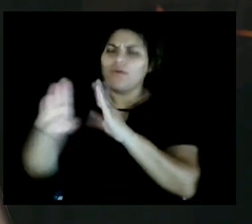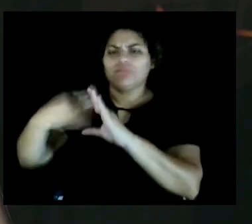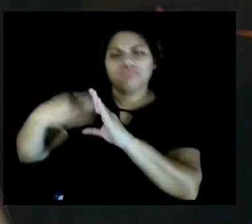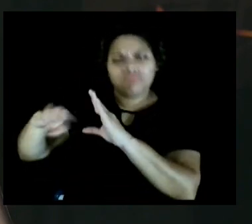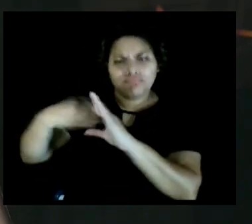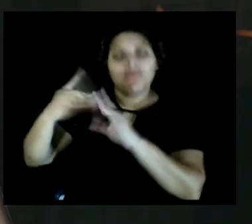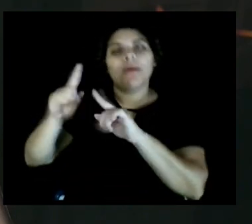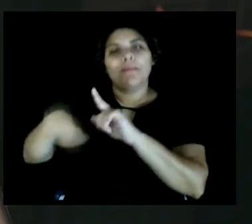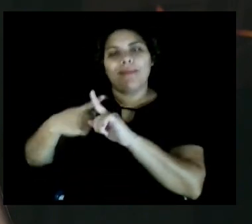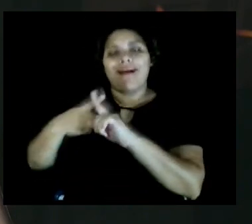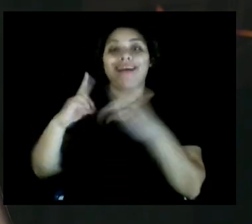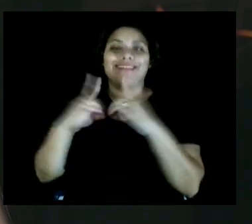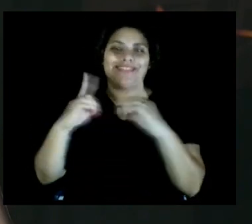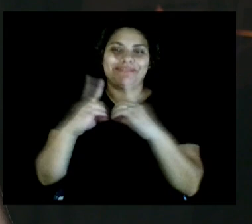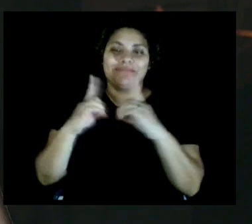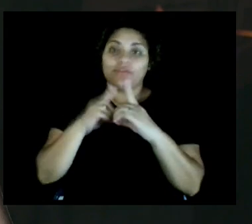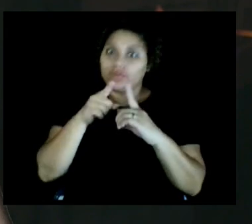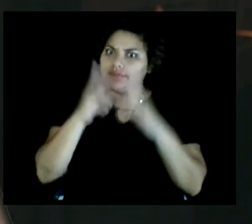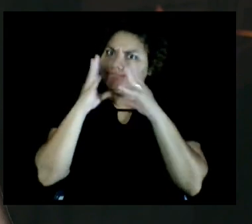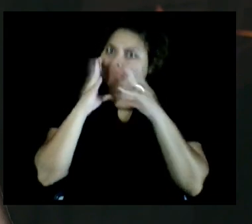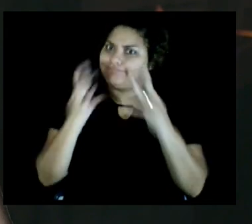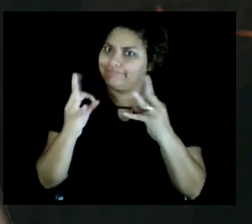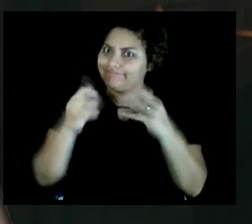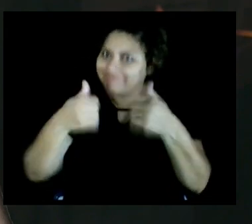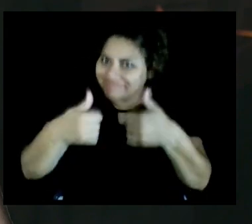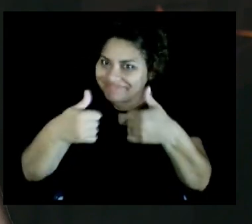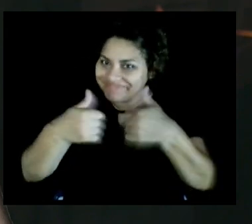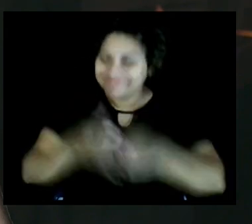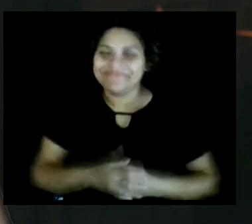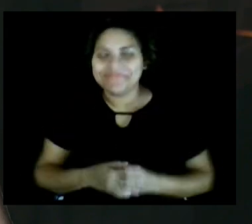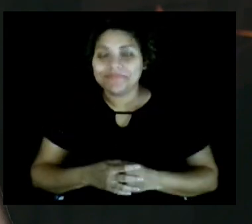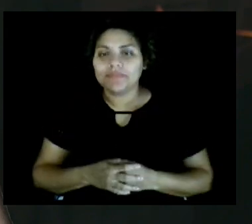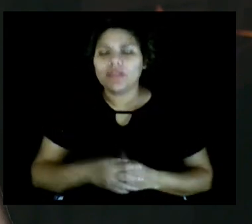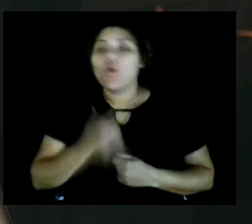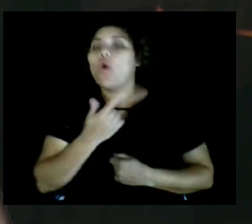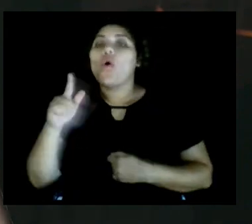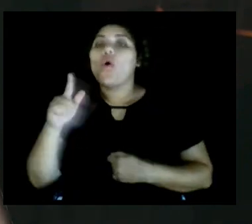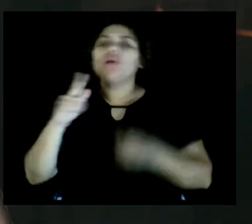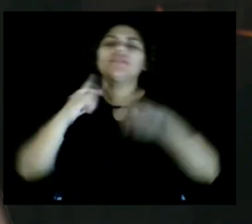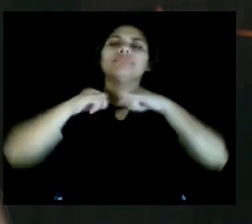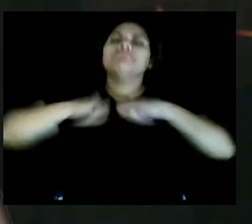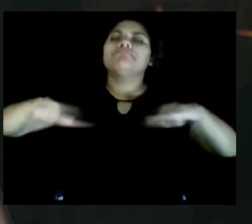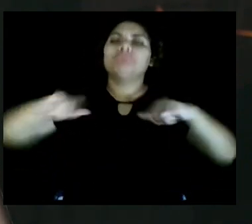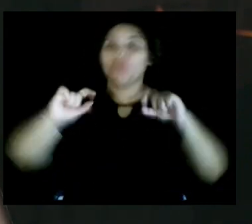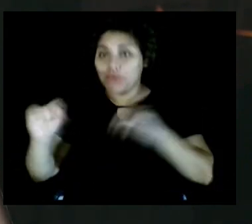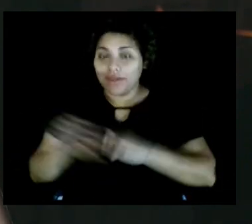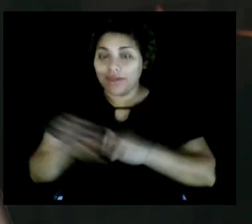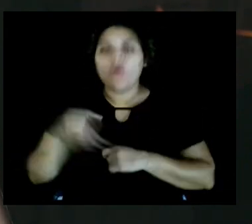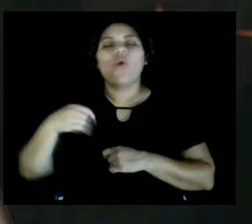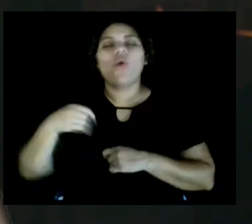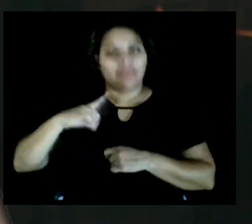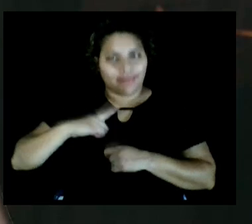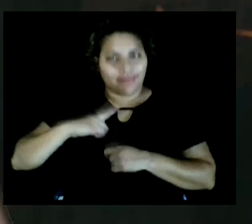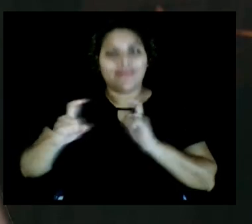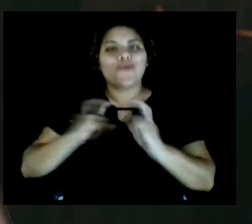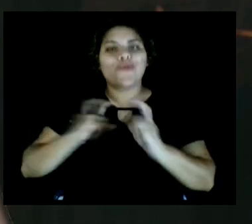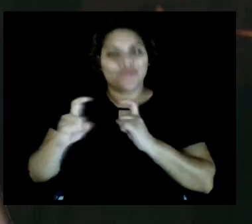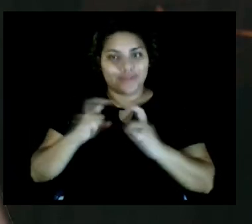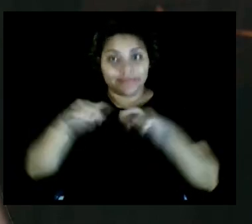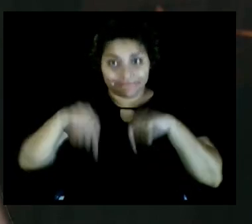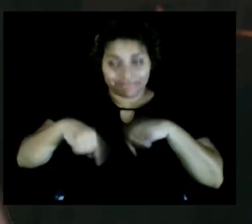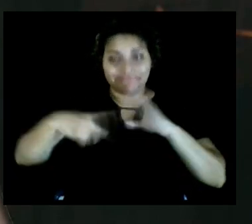fique atento! E olha, outra notícia para você, hoje tem reunião na Câmara Municipal